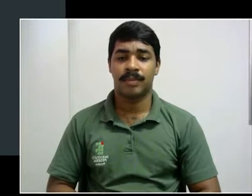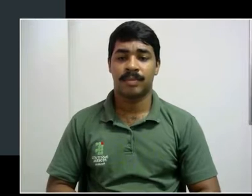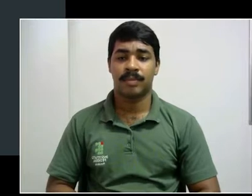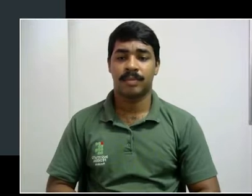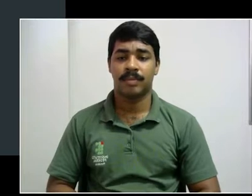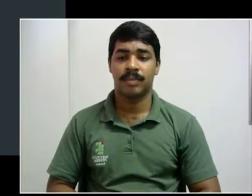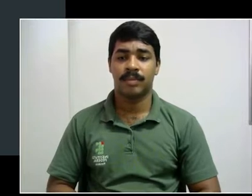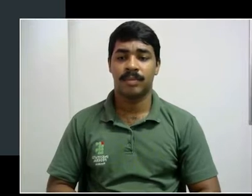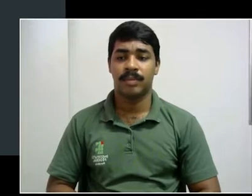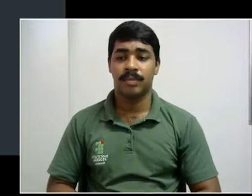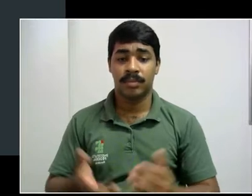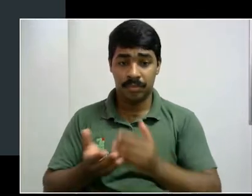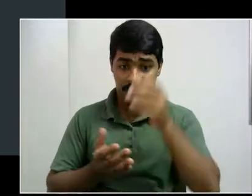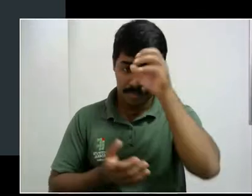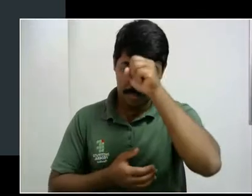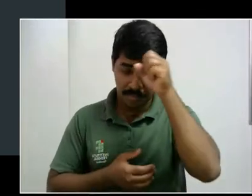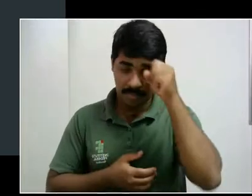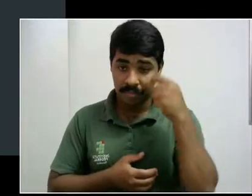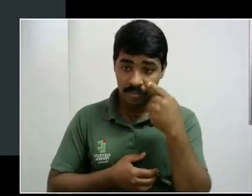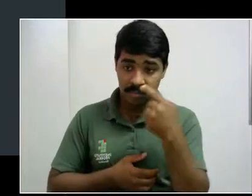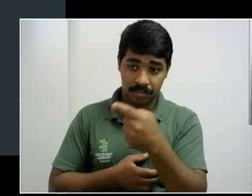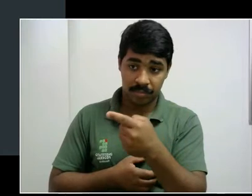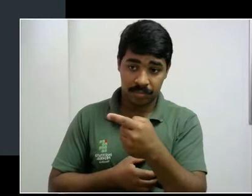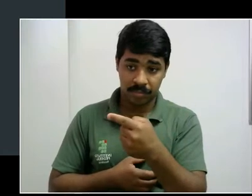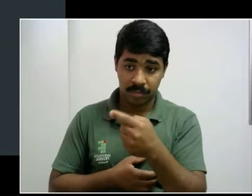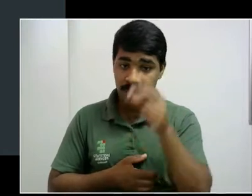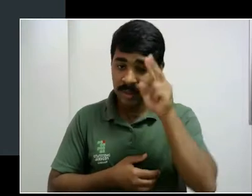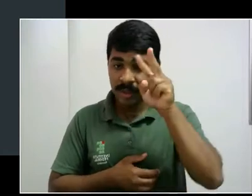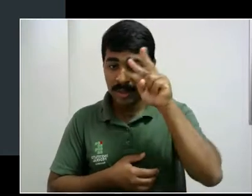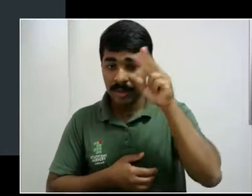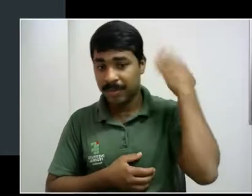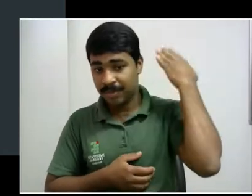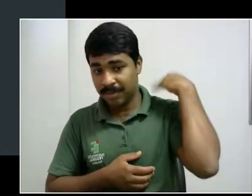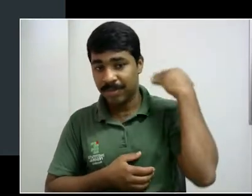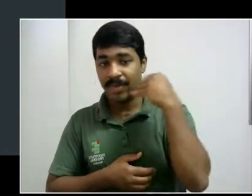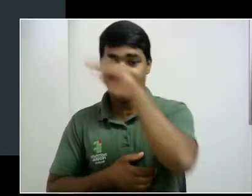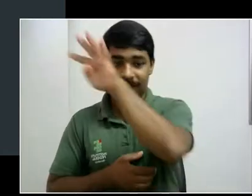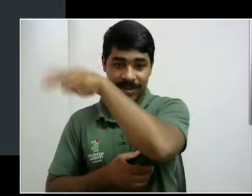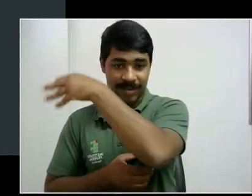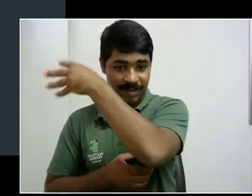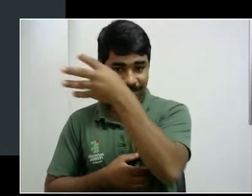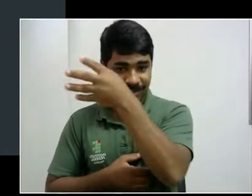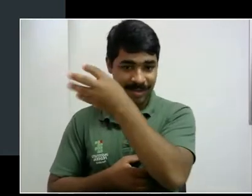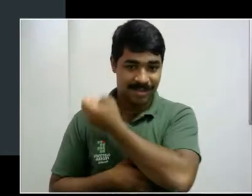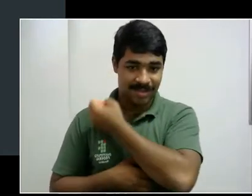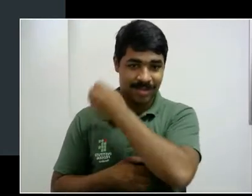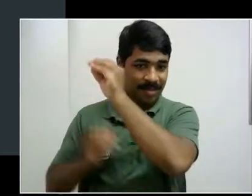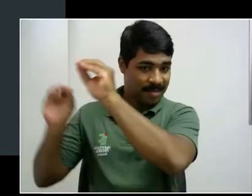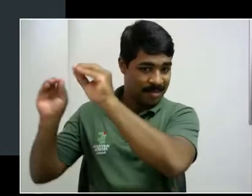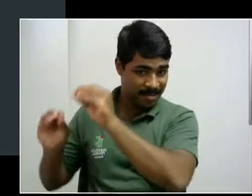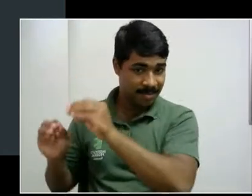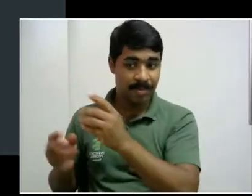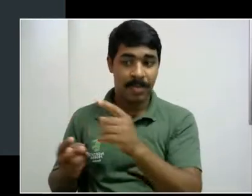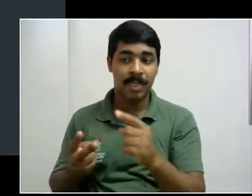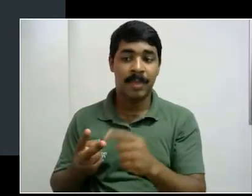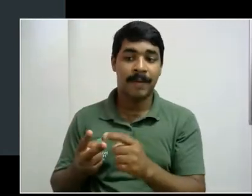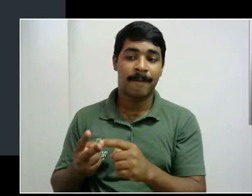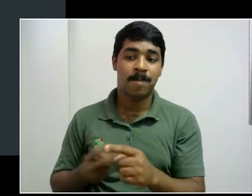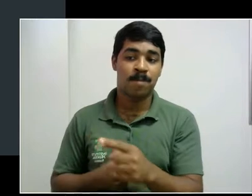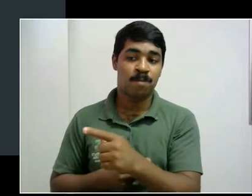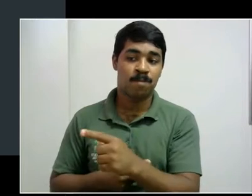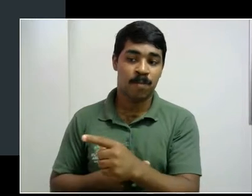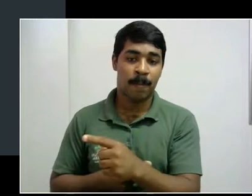os conteúdos que nós vamos estar vendo, né, são primeiro uma revisão sobre o método da tabela, aquele método que a gente viu na aula anterior. Vamos estar aprendendo a